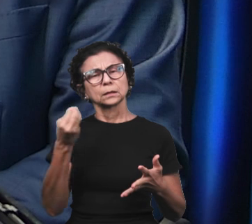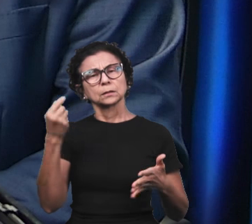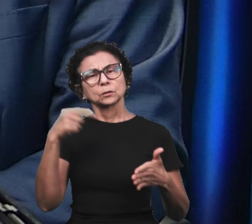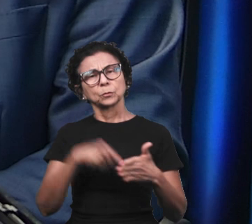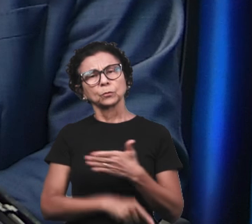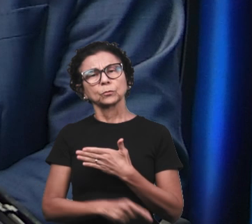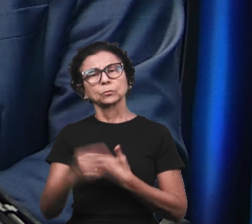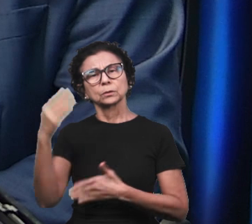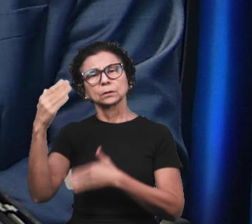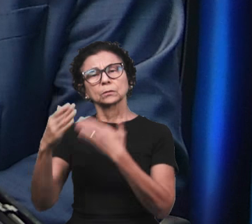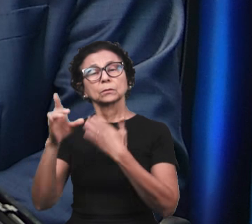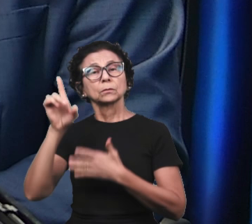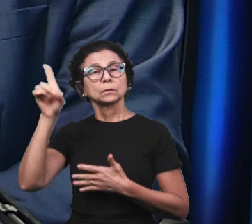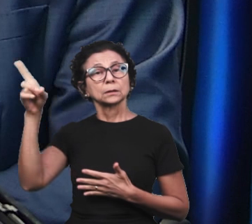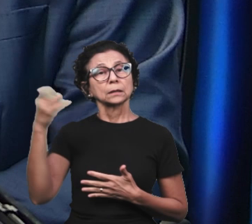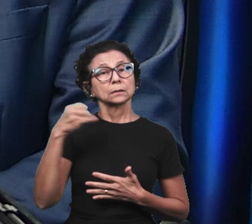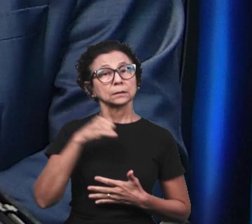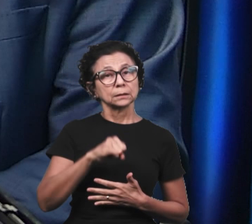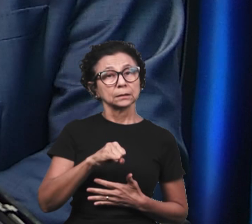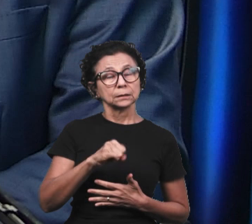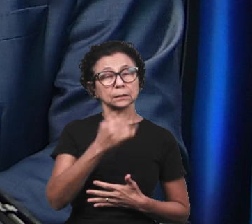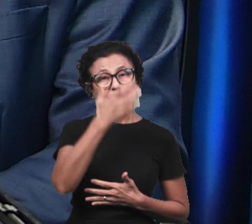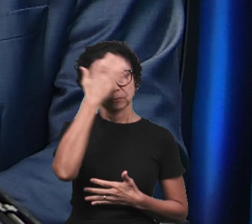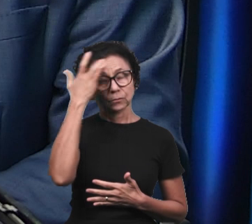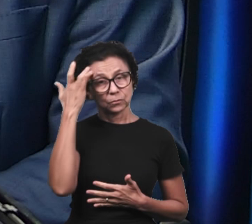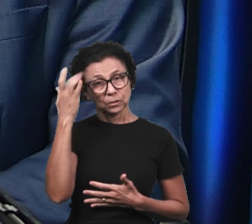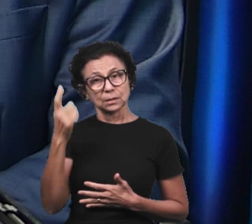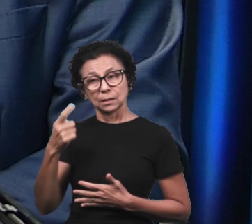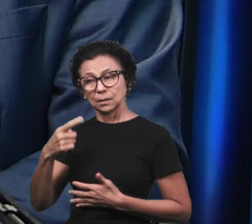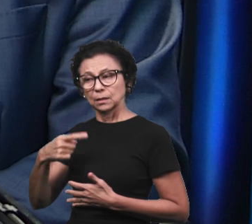Deus. Então, se alguém for à igreja, se você